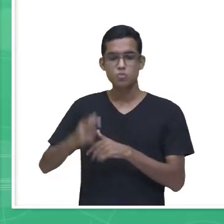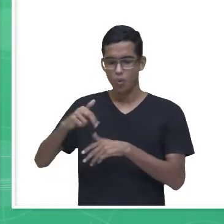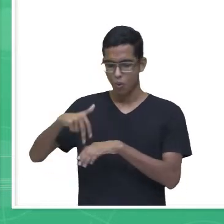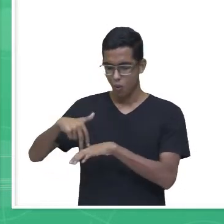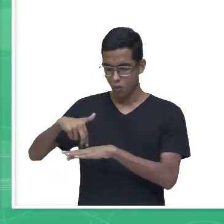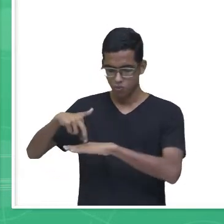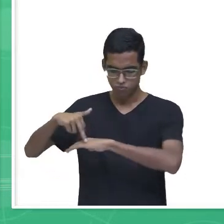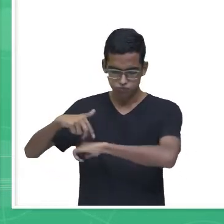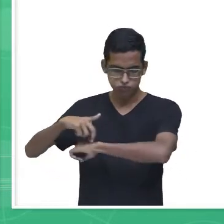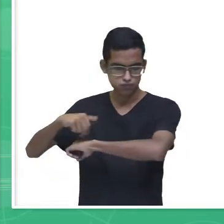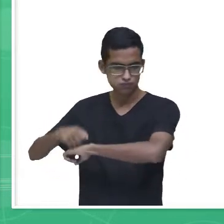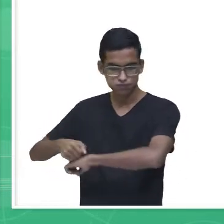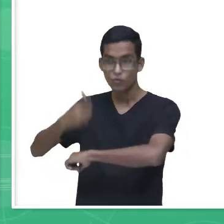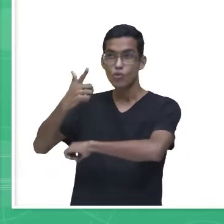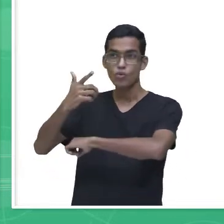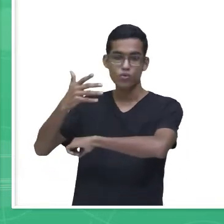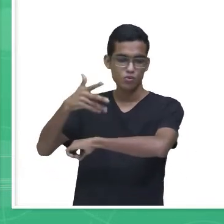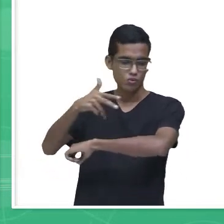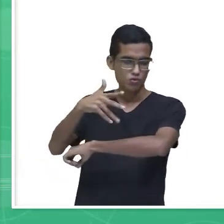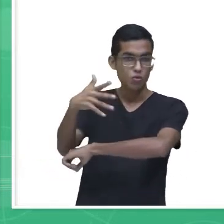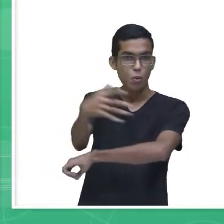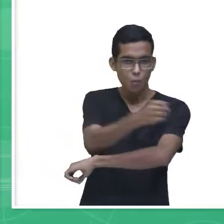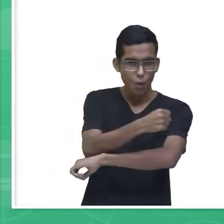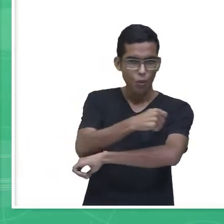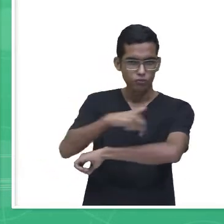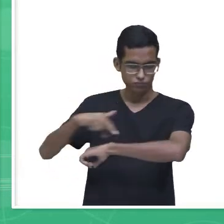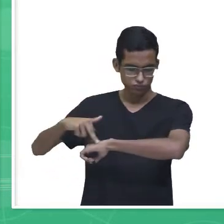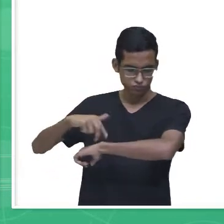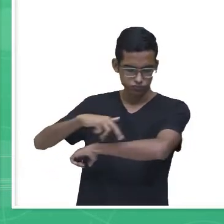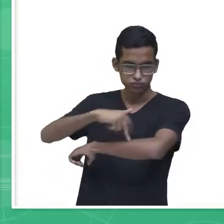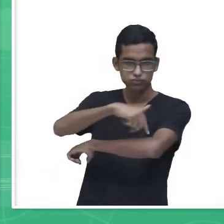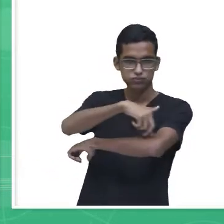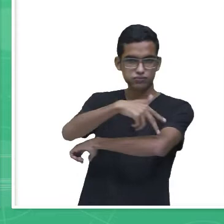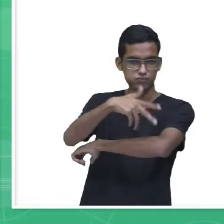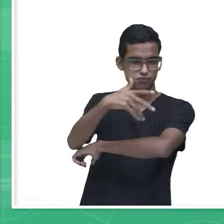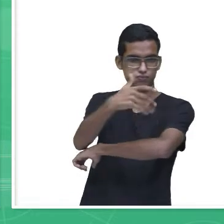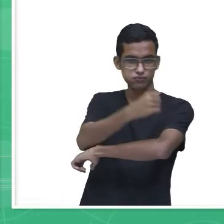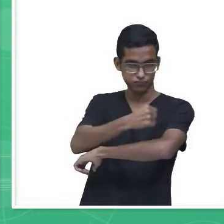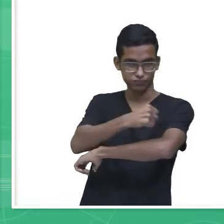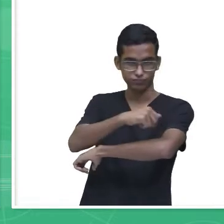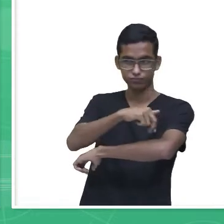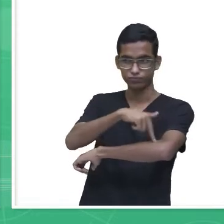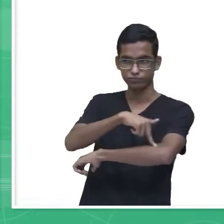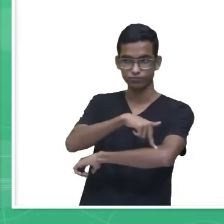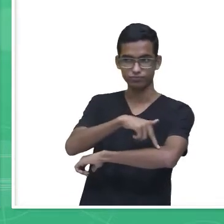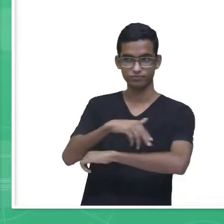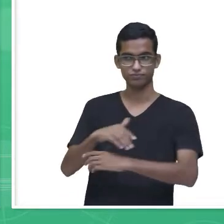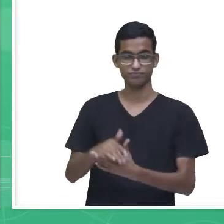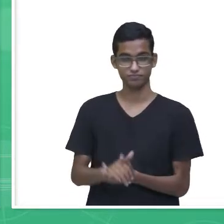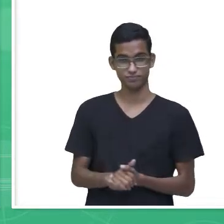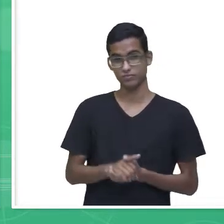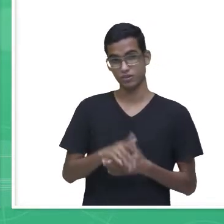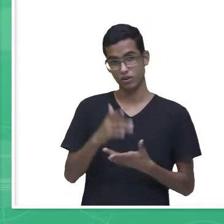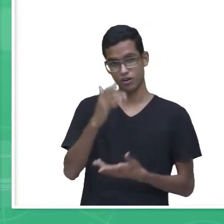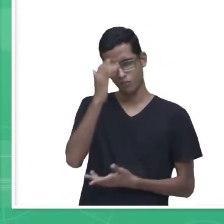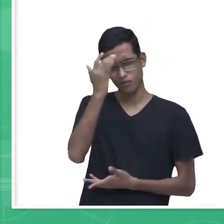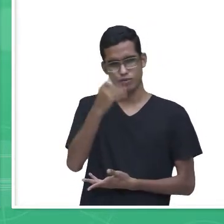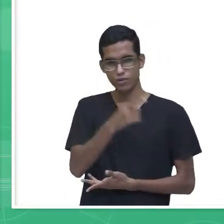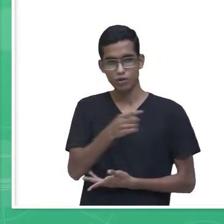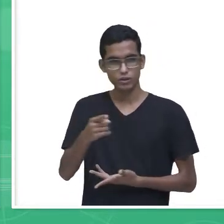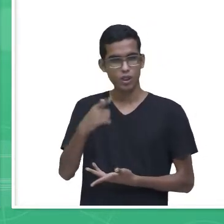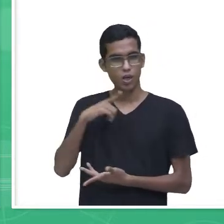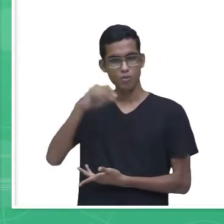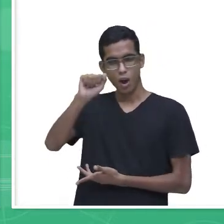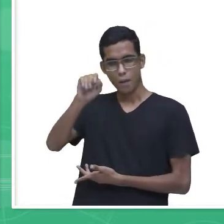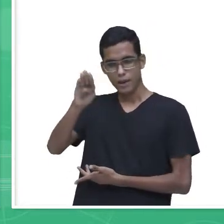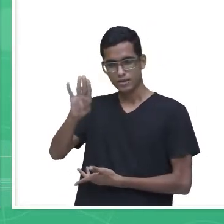novamente, rolando no solo e formando coreografia. Nossa, essa é muito fácil para vocês, né? E aí nós temos as opções para vocês aí, ó. Nós